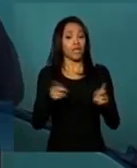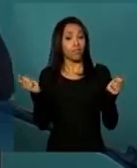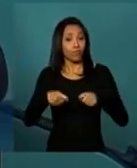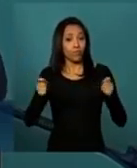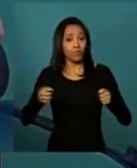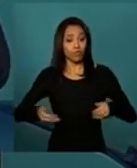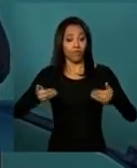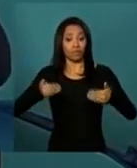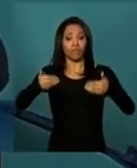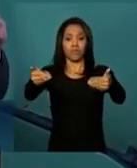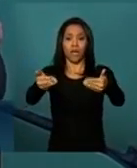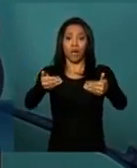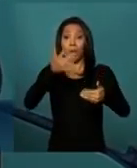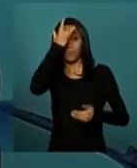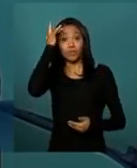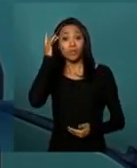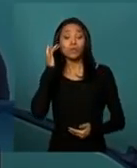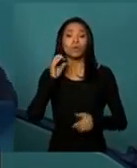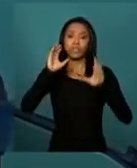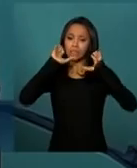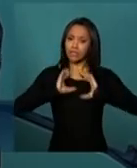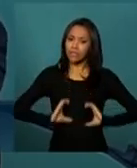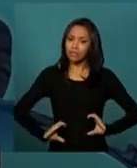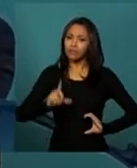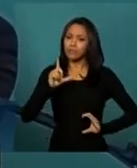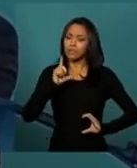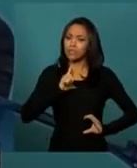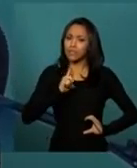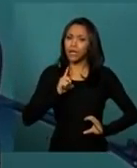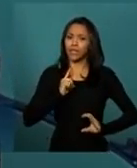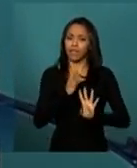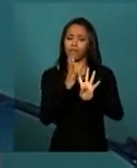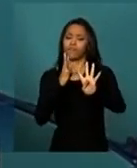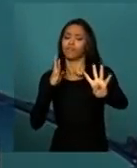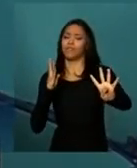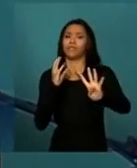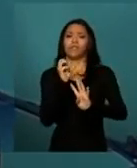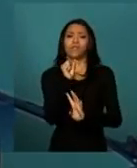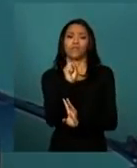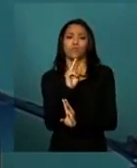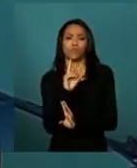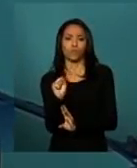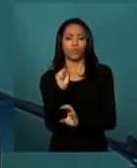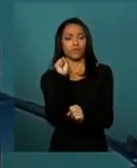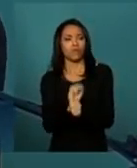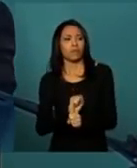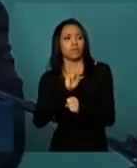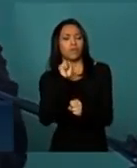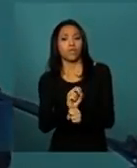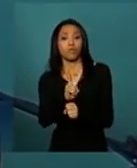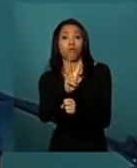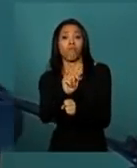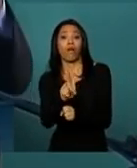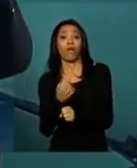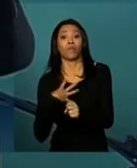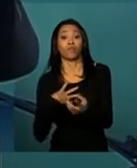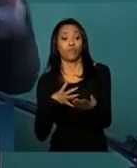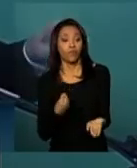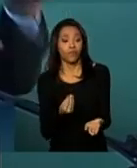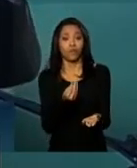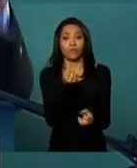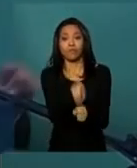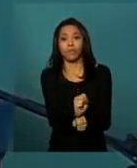O cidadão que tem direitos, que está na fila do SUS, que está à busca de uma vaga para o seu filho, que está